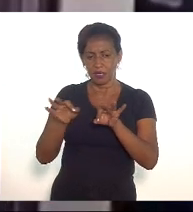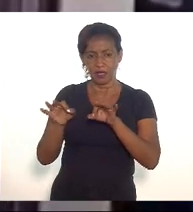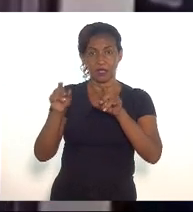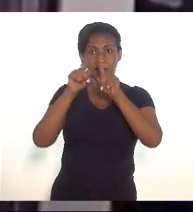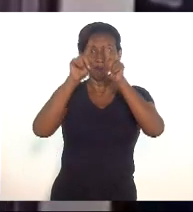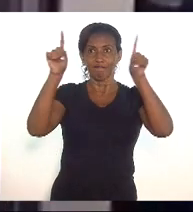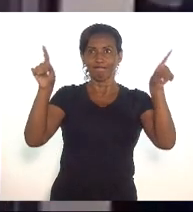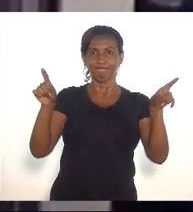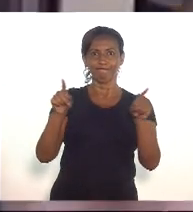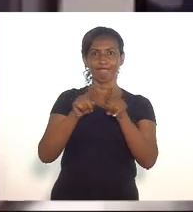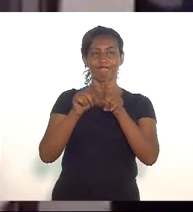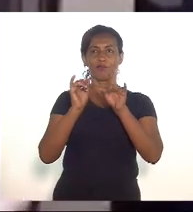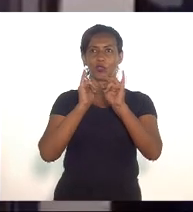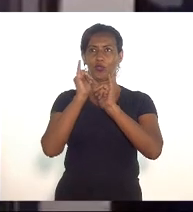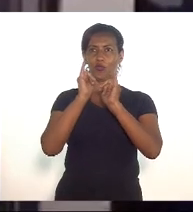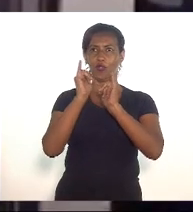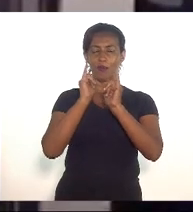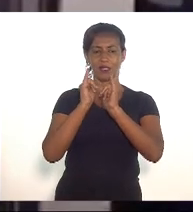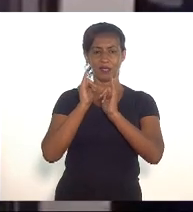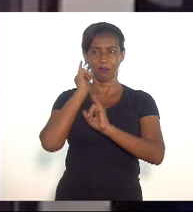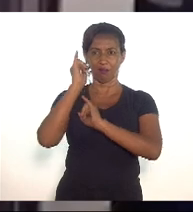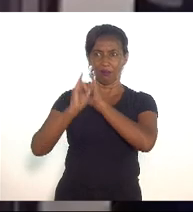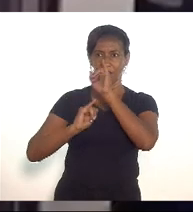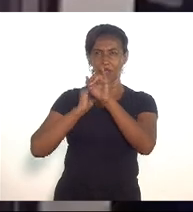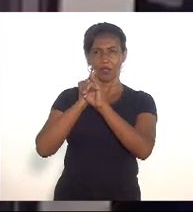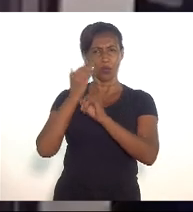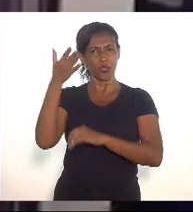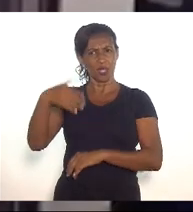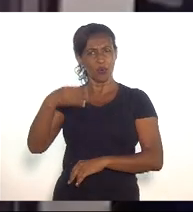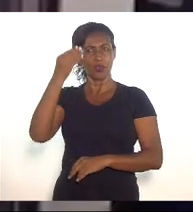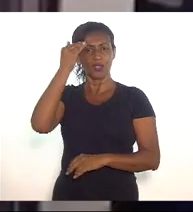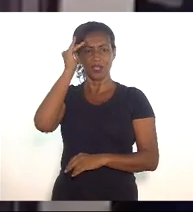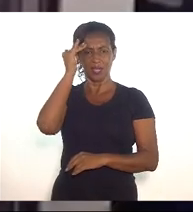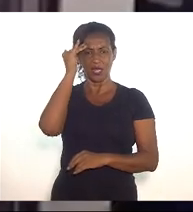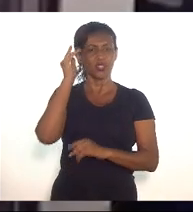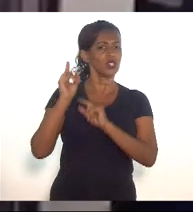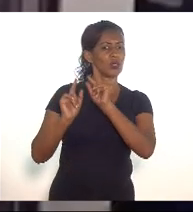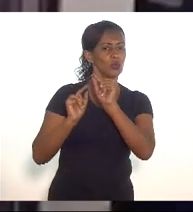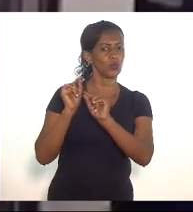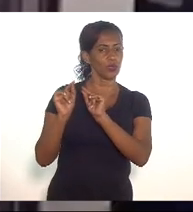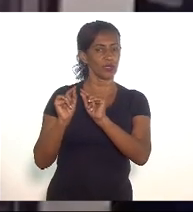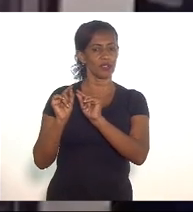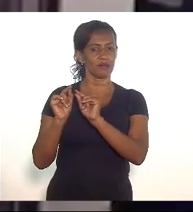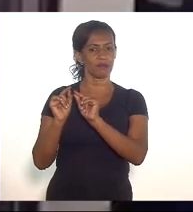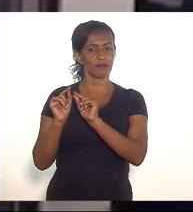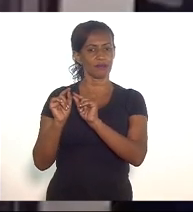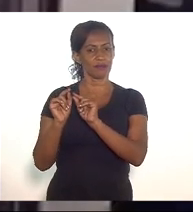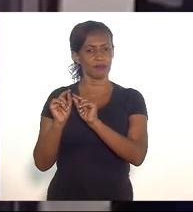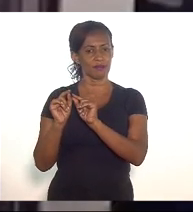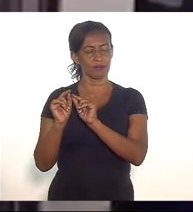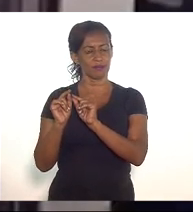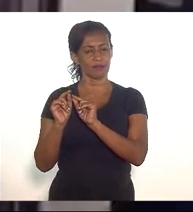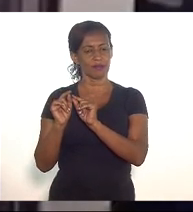de indicadores. Os painéis de indicadores, o que eu entendi, nada mais, nada menos é do que